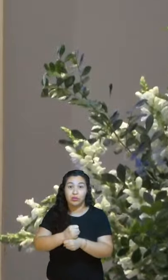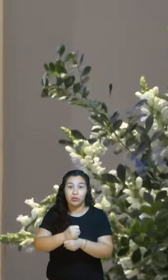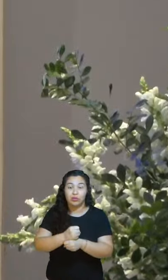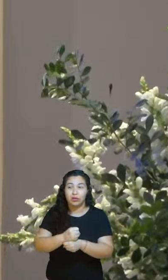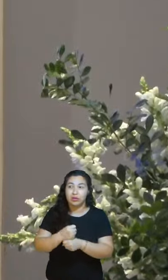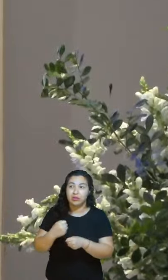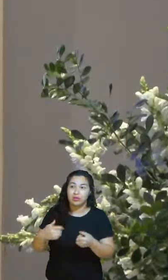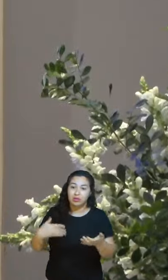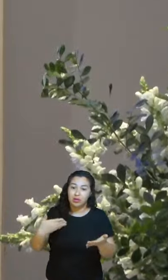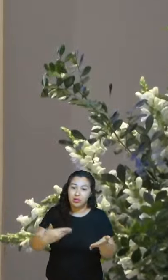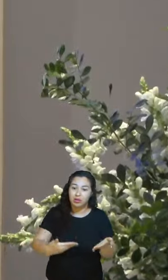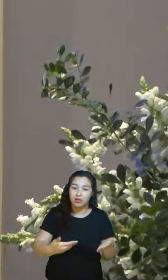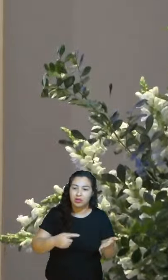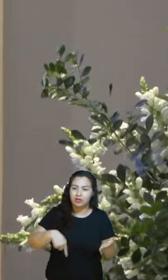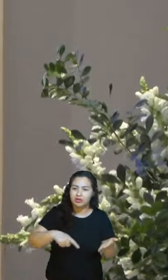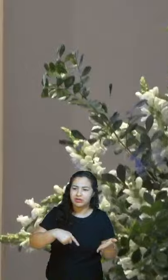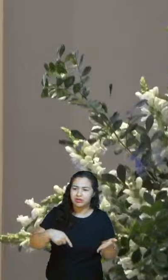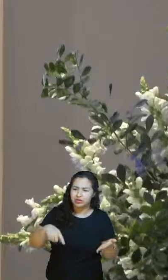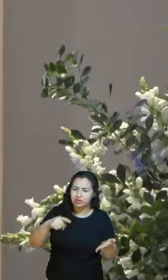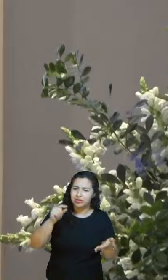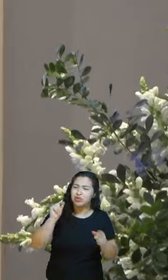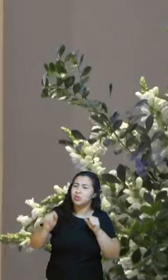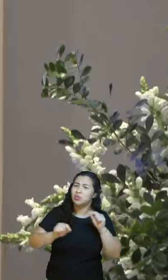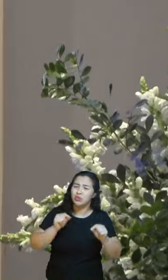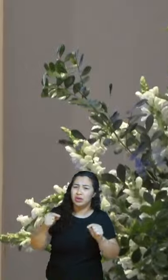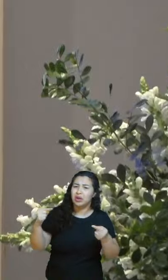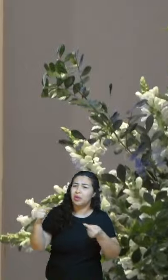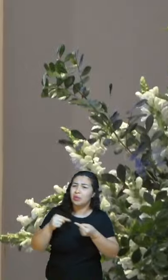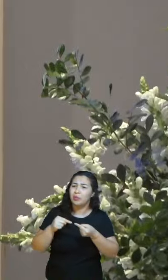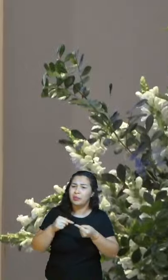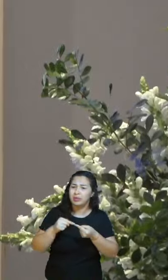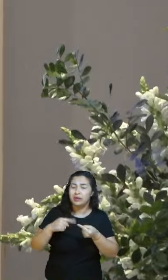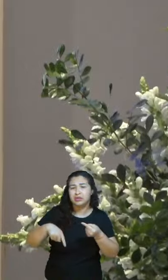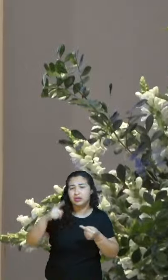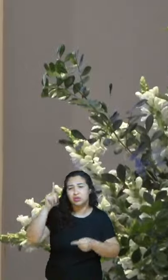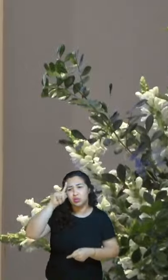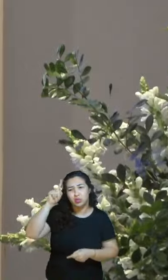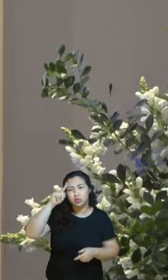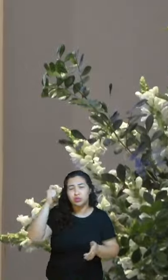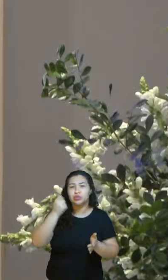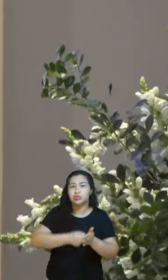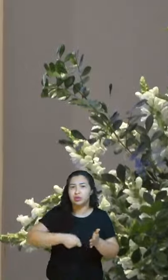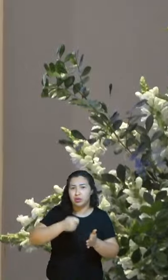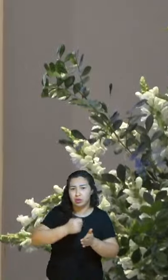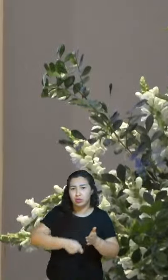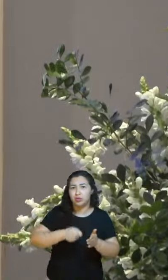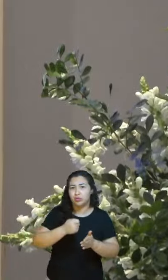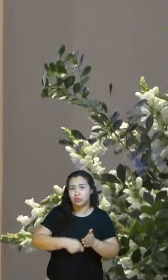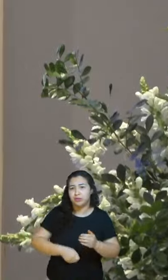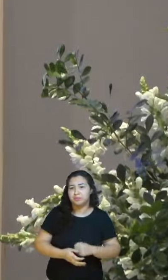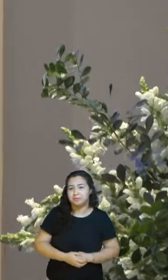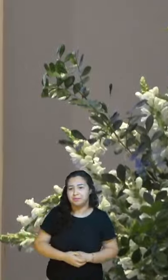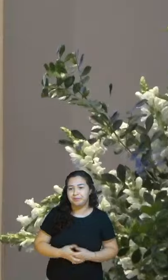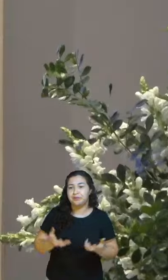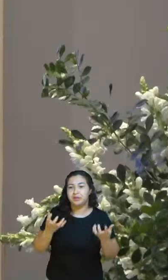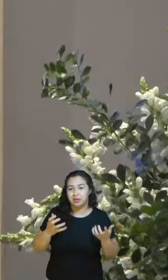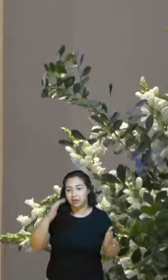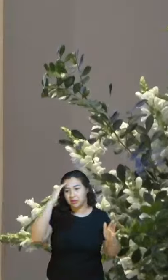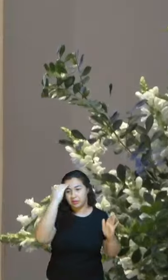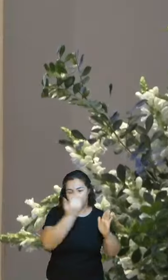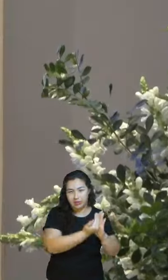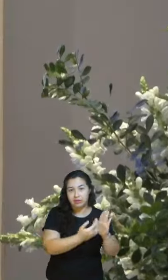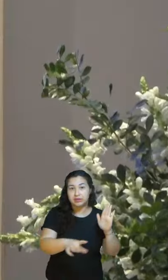mas continuamos aqui lutando todos os dias D carula para fazer valer a lei e